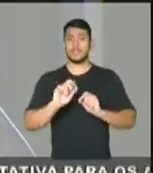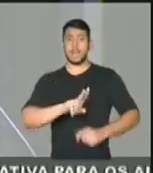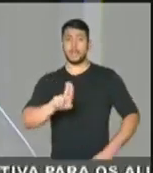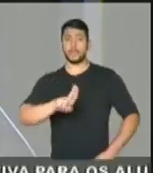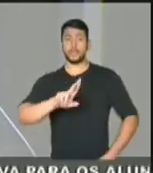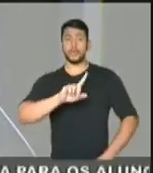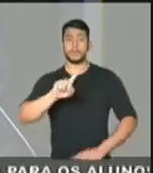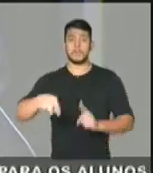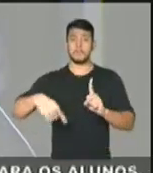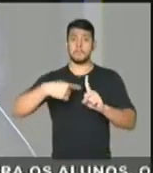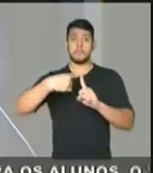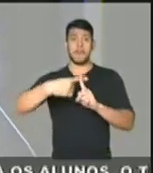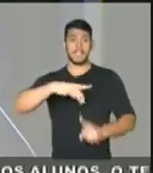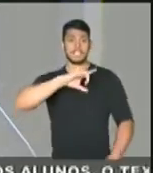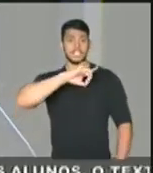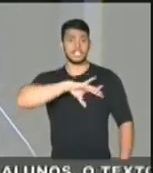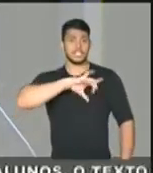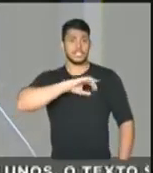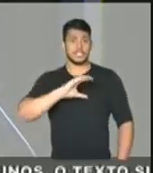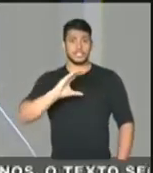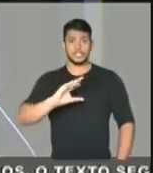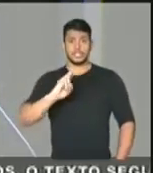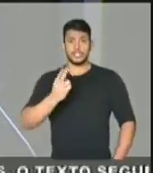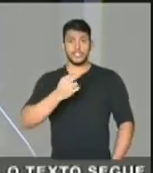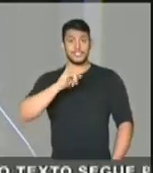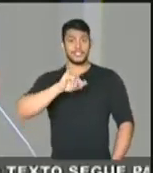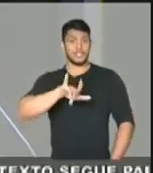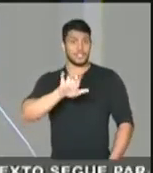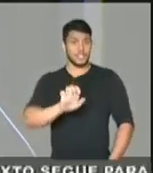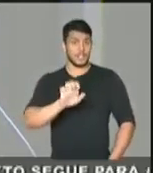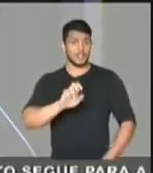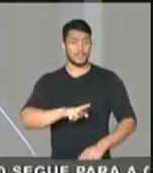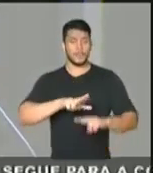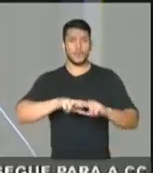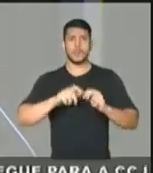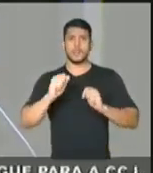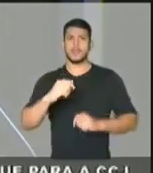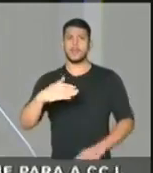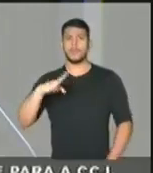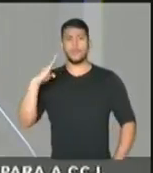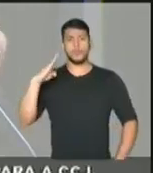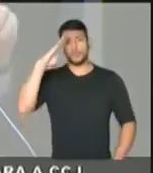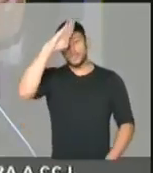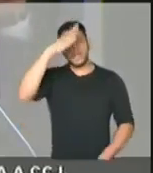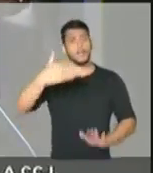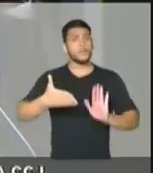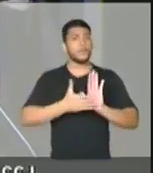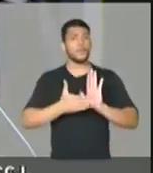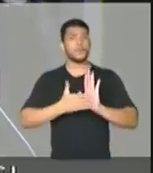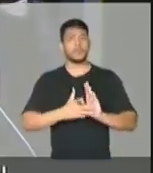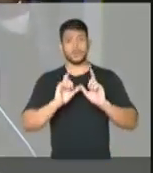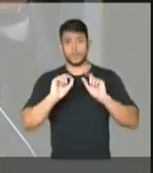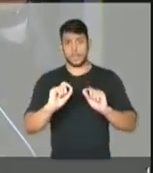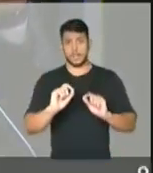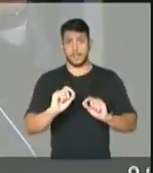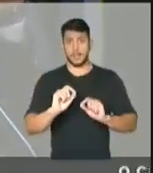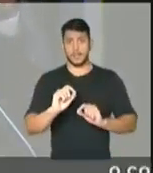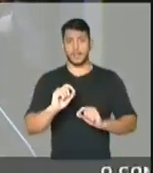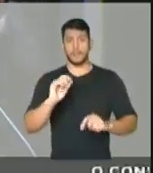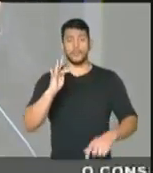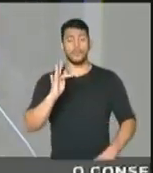Chile. Porque o que o governo Bolsonaro propõe para o Brasil é que o Brasil de